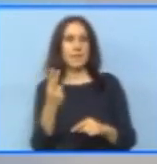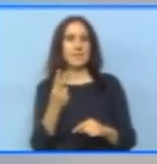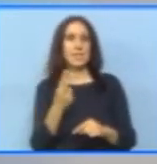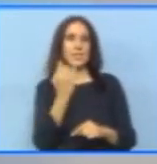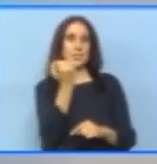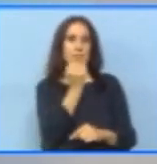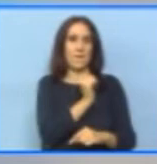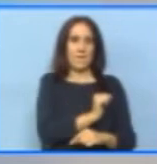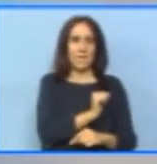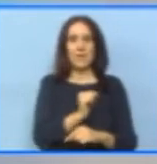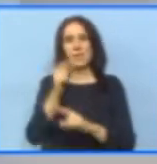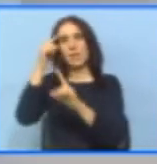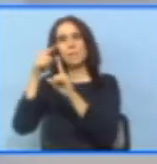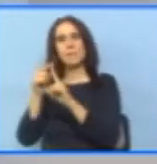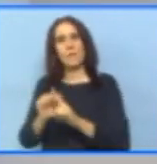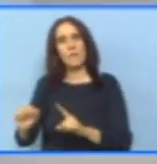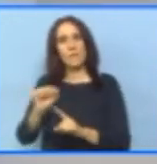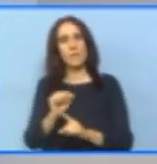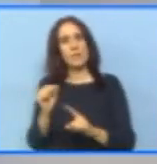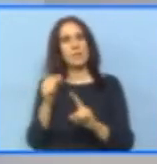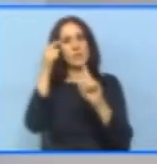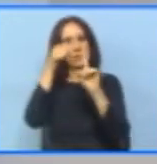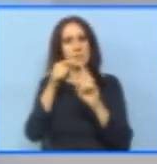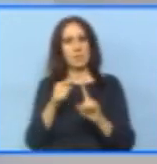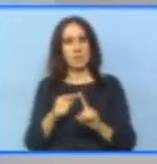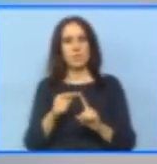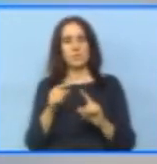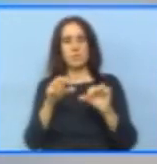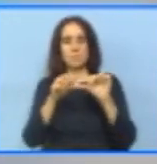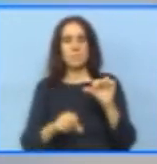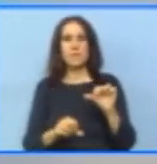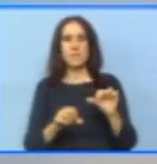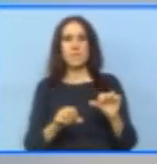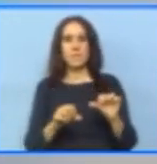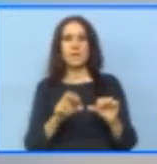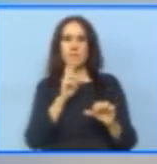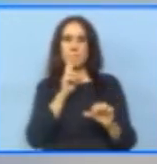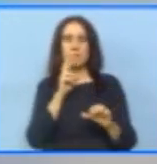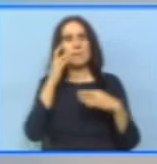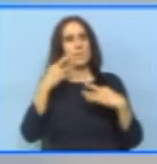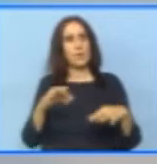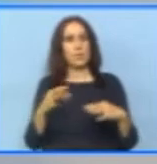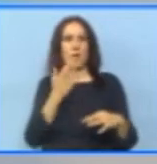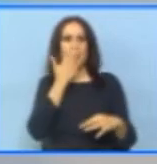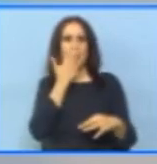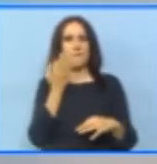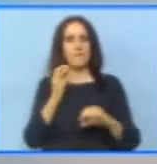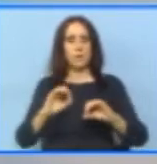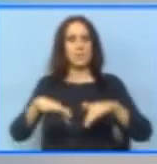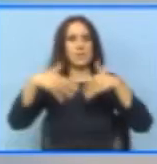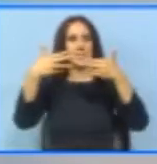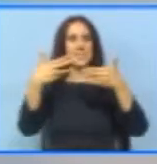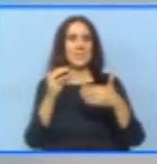nossa instituição e a nossa missão e esta mensagem de Fátima. E, portanto, foi sempre uma ligação quase como que natural, apesar de no início não